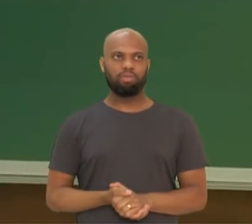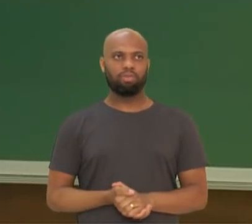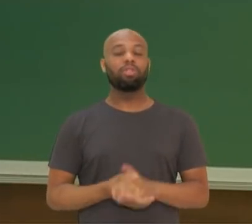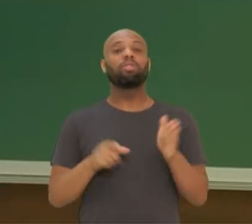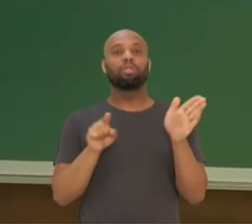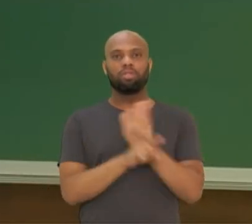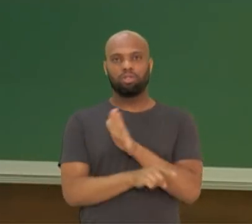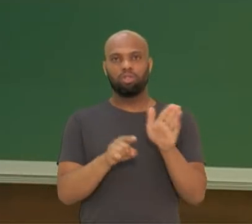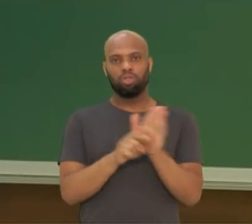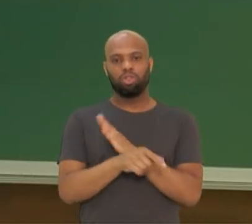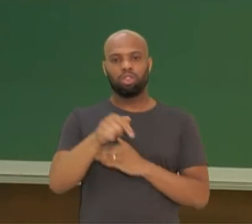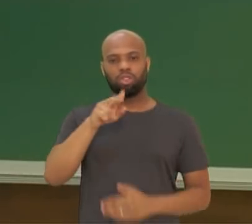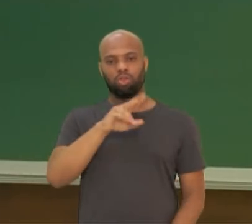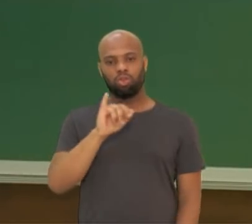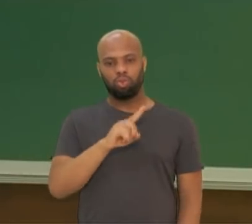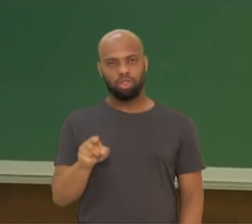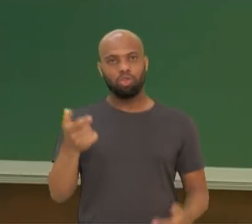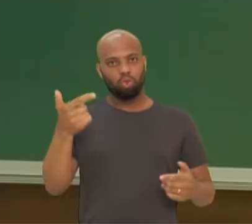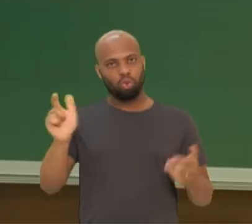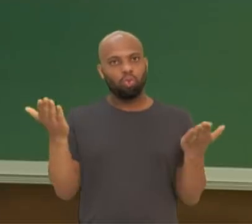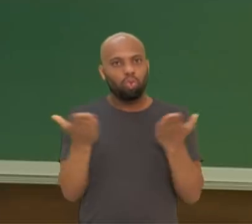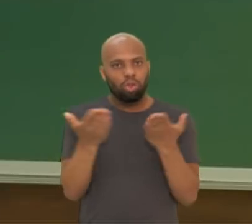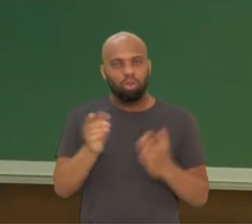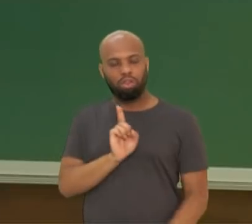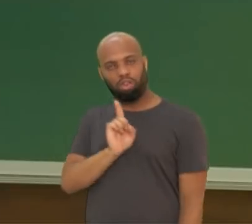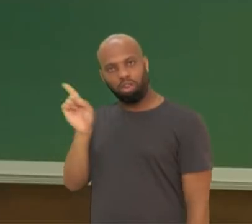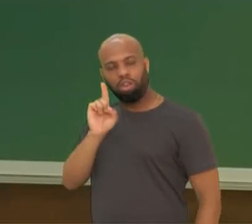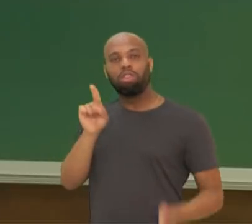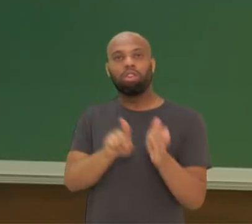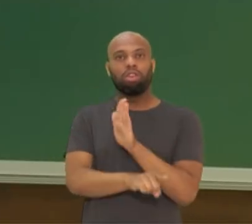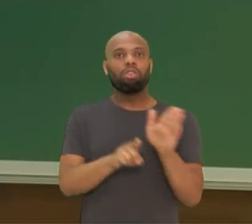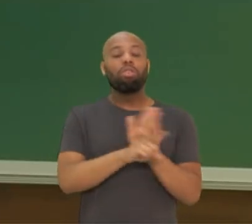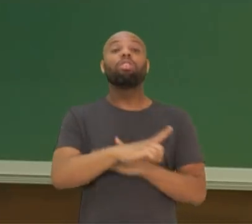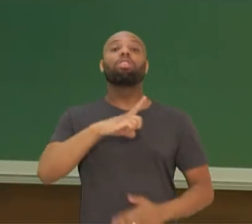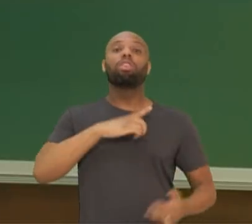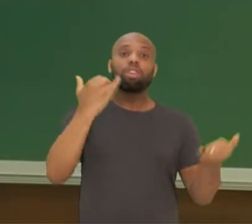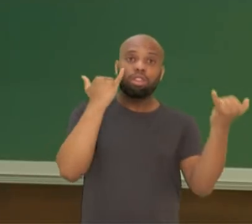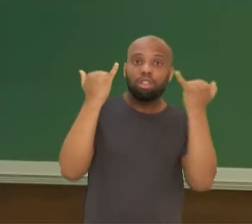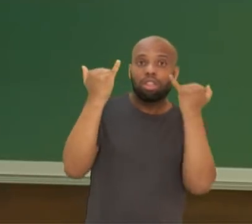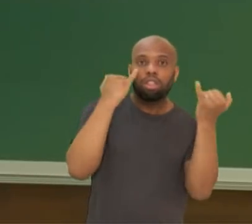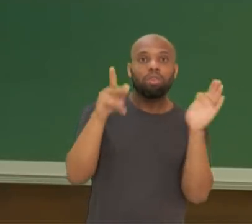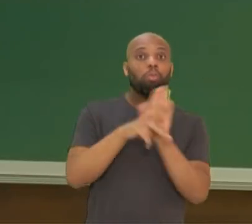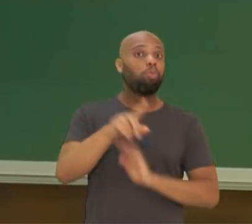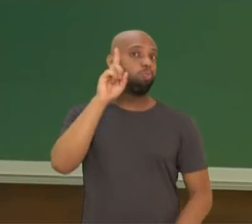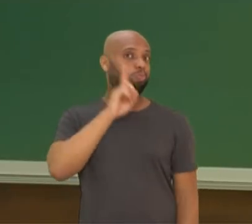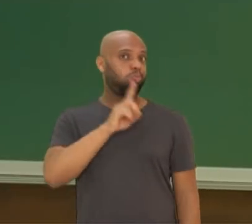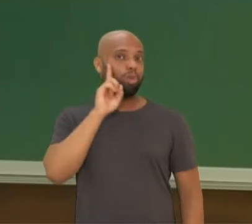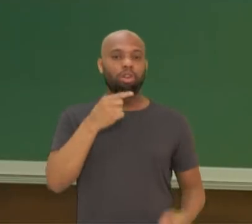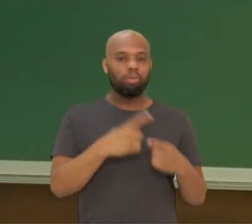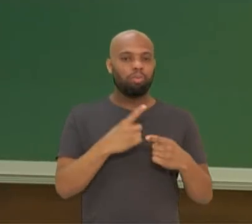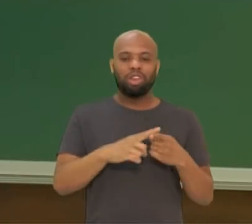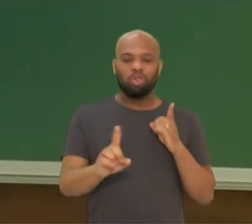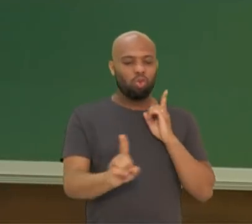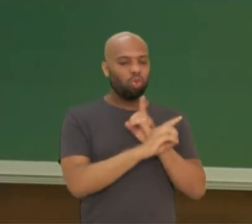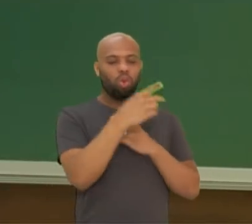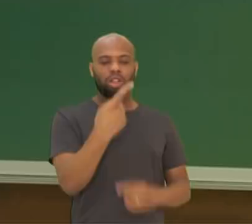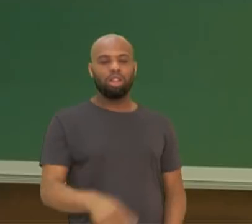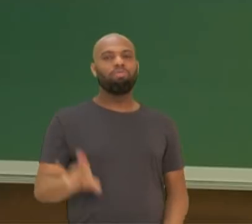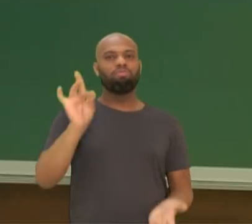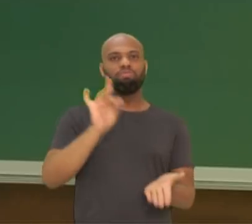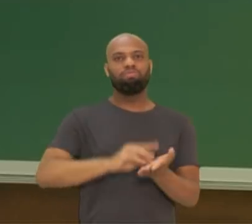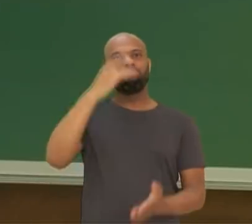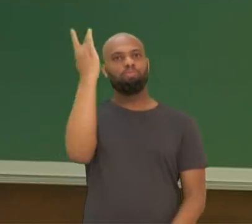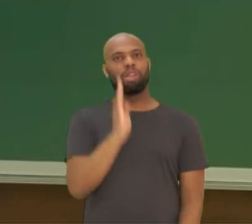Temos aqui um quiz, e esse quiz com dados dos Estados Unidos, porque eu não achei os dados